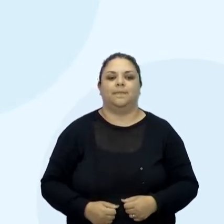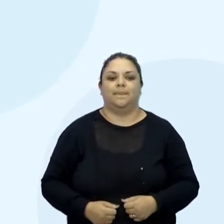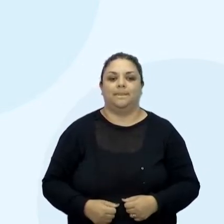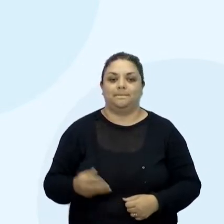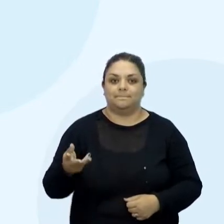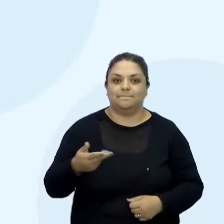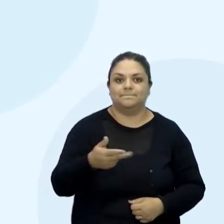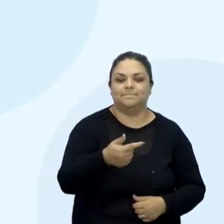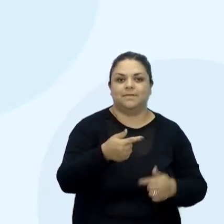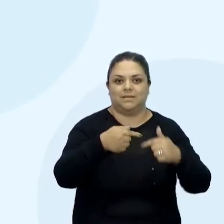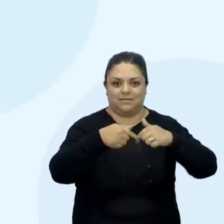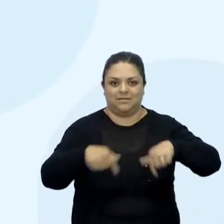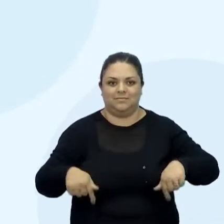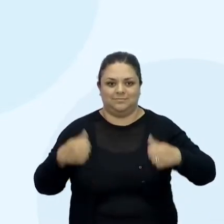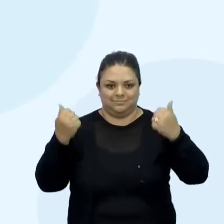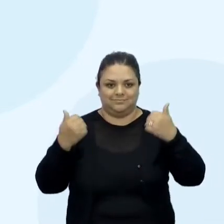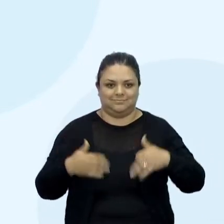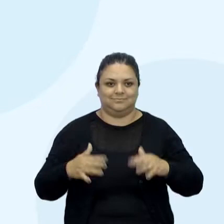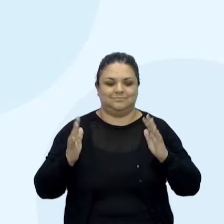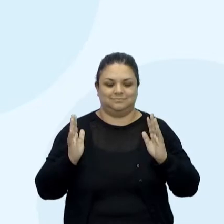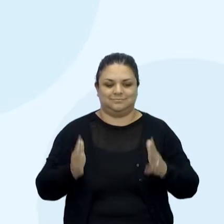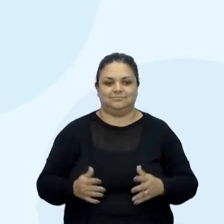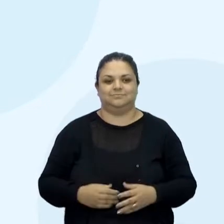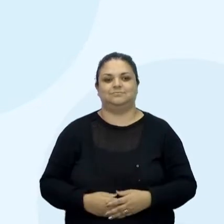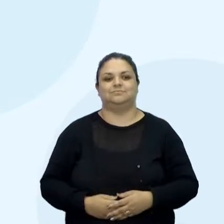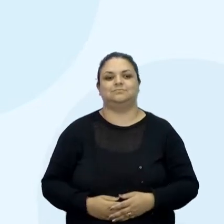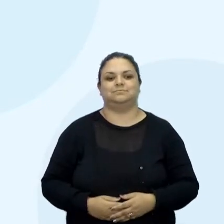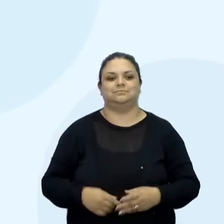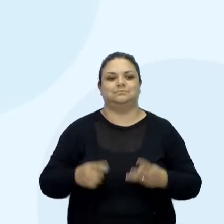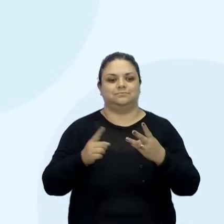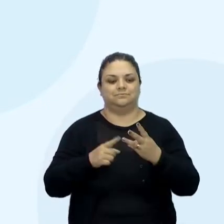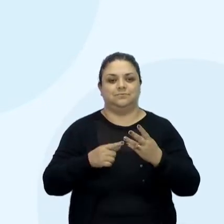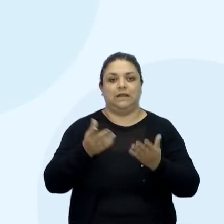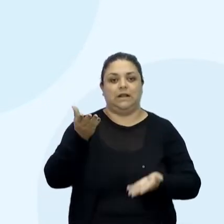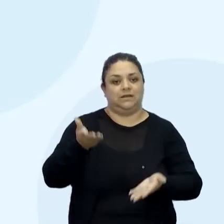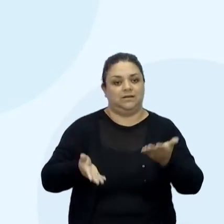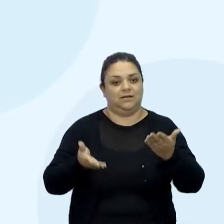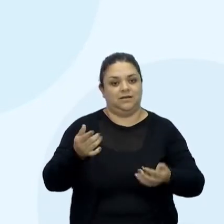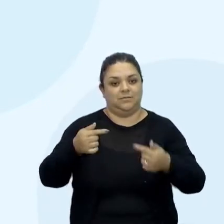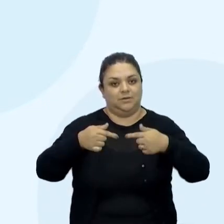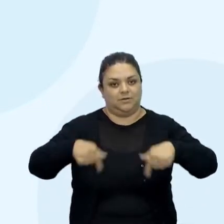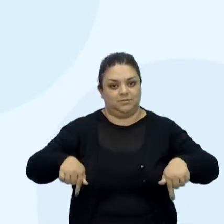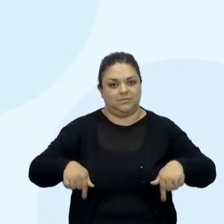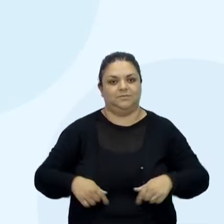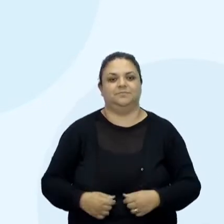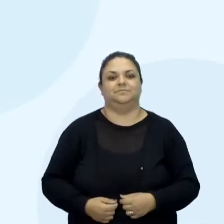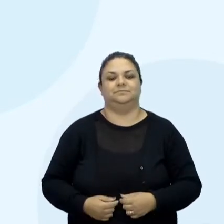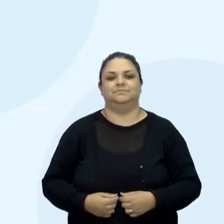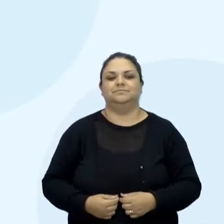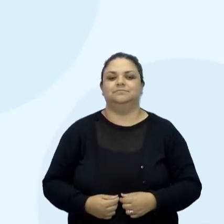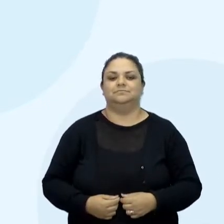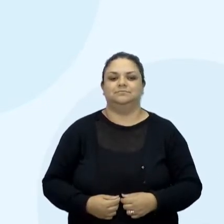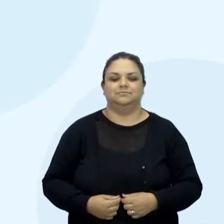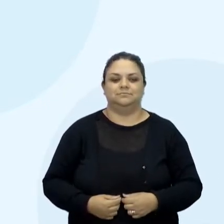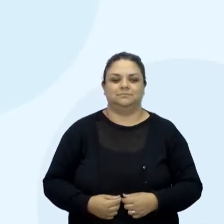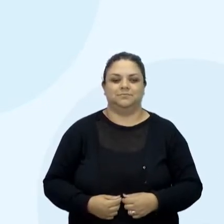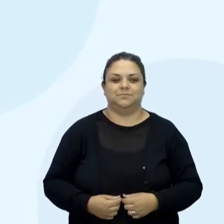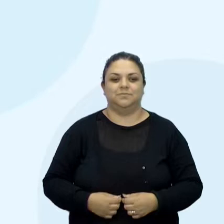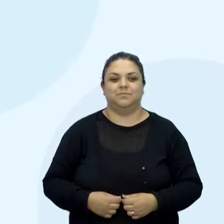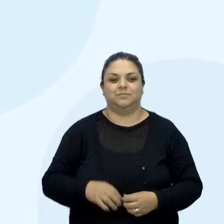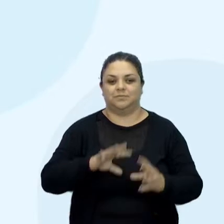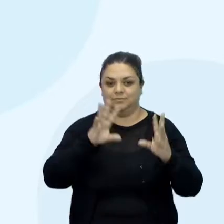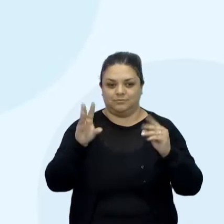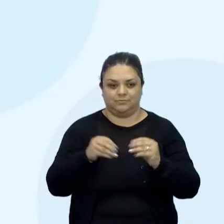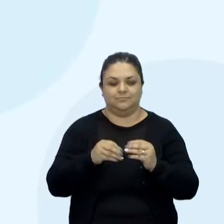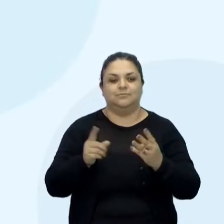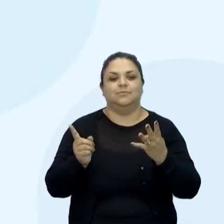de velocidade cinética química, velocidade nas reações. Depois falamos sobre equilíbrio químico no contexto geral.